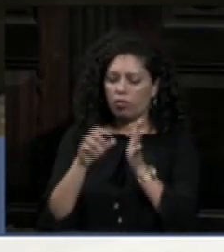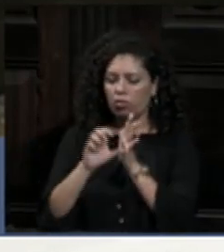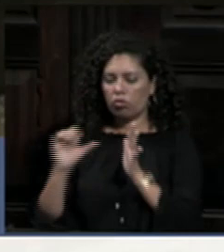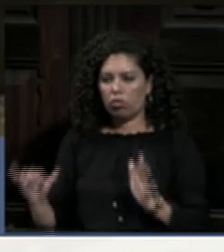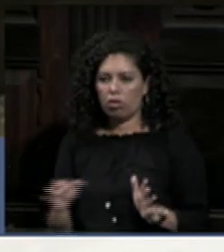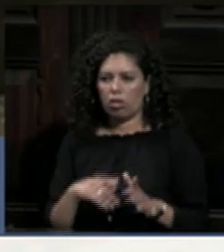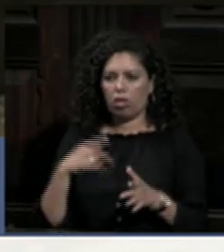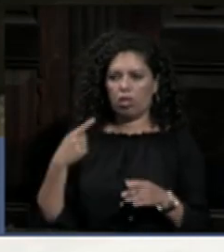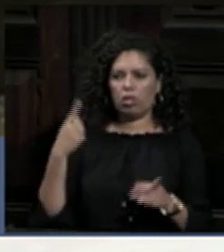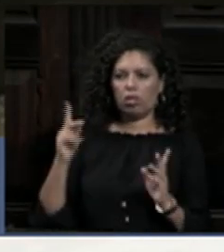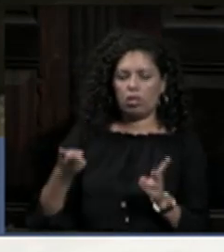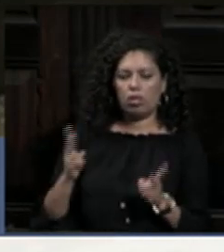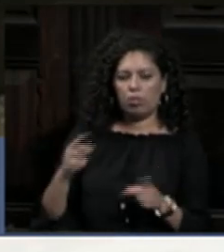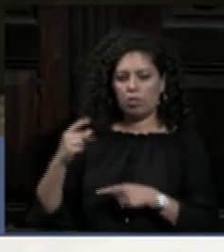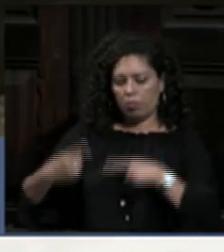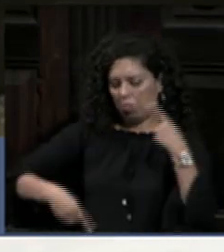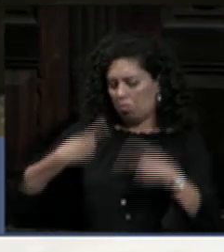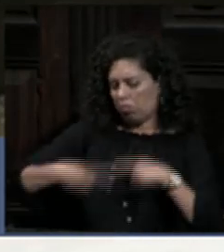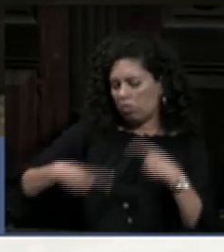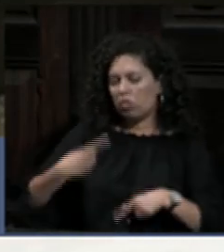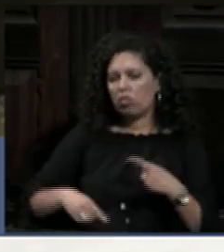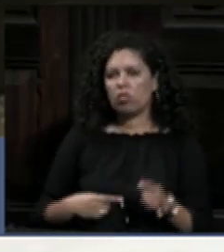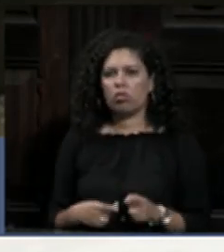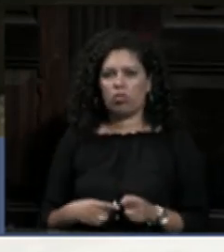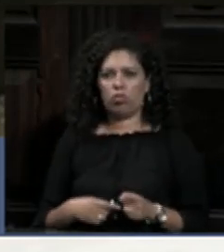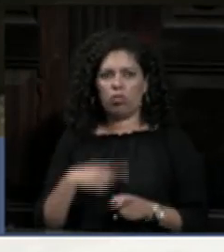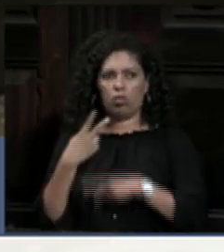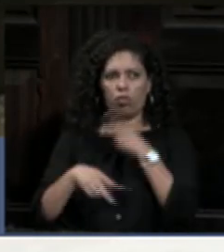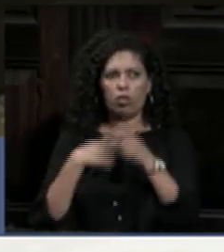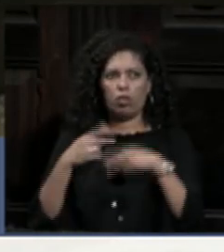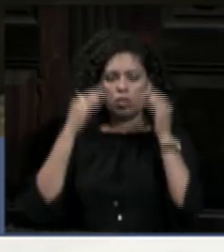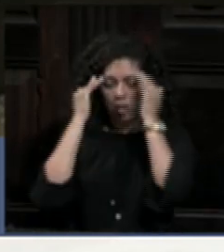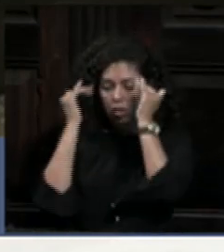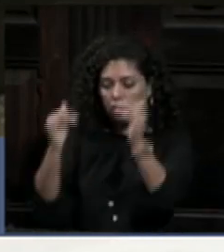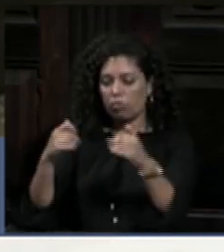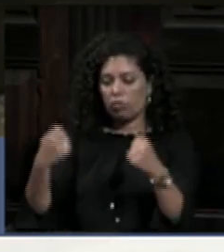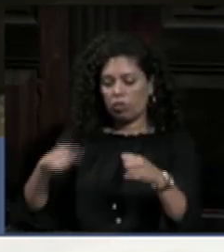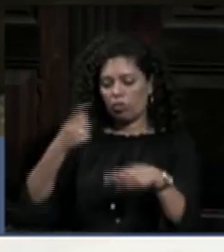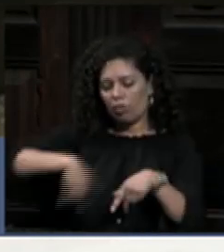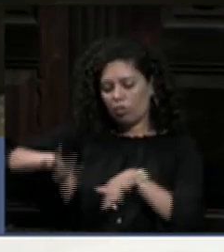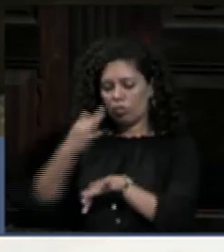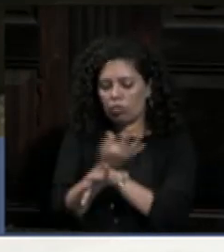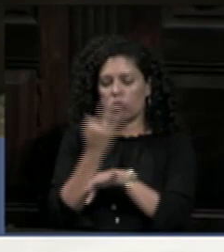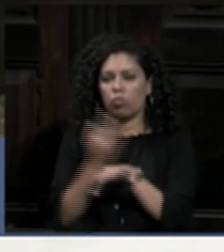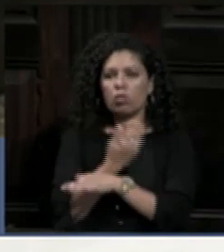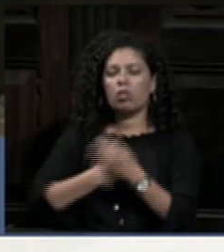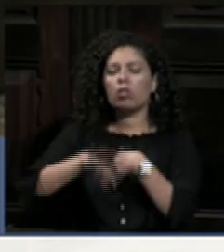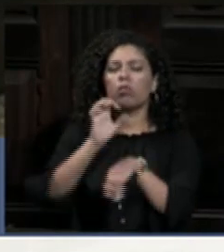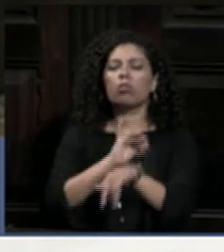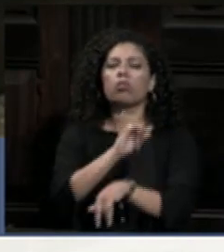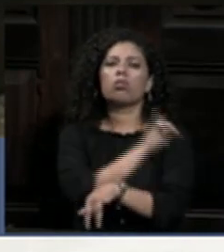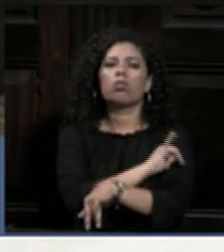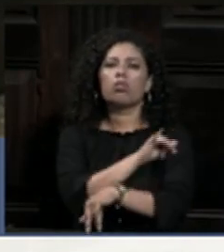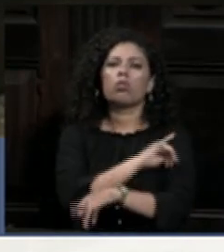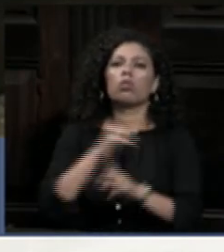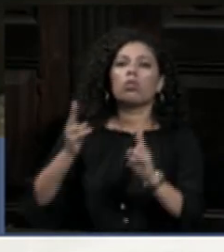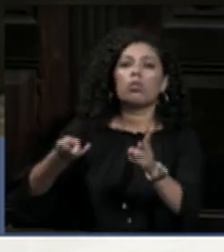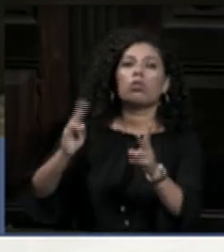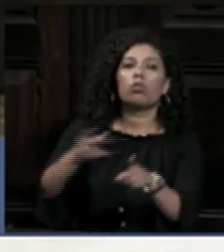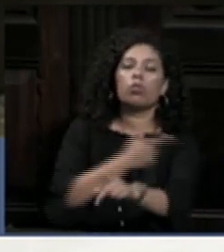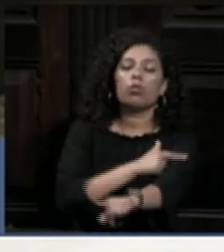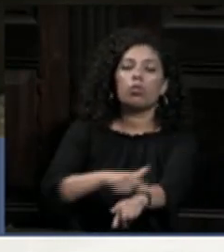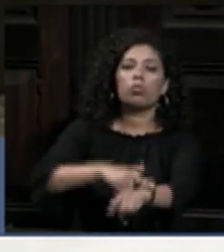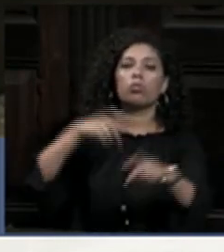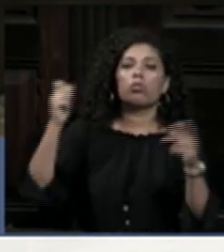valorização e do respeito à advocacia não podemos admitir que no estado do rio de janeiro essa postura